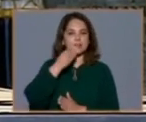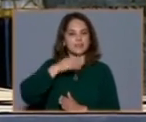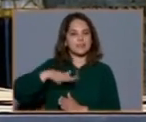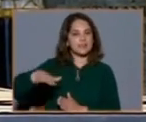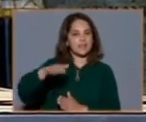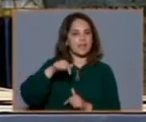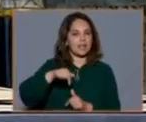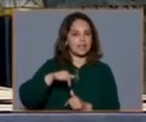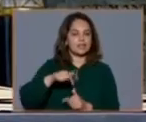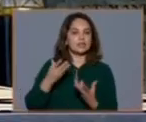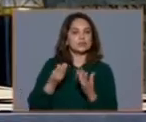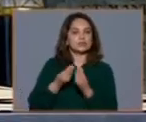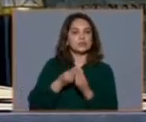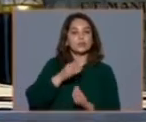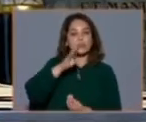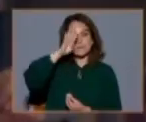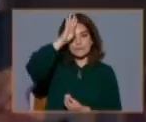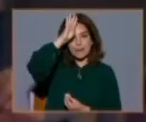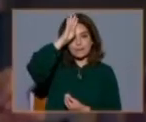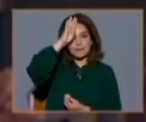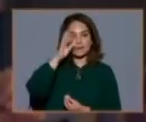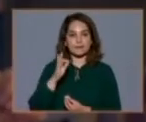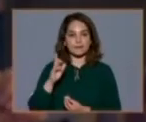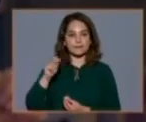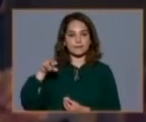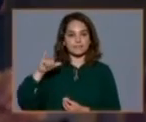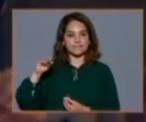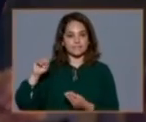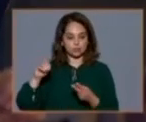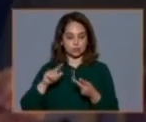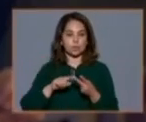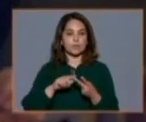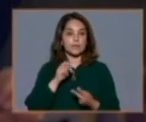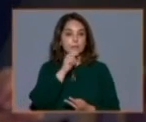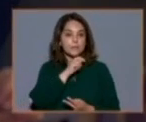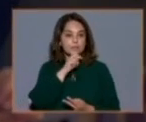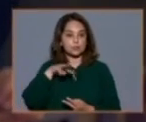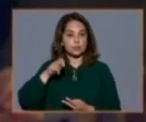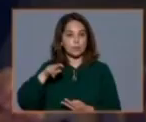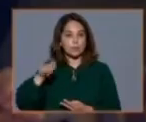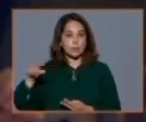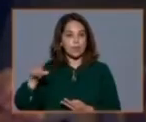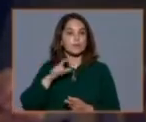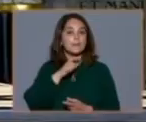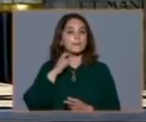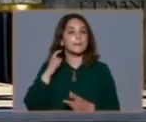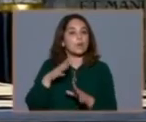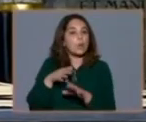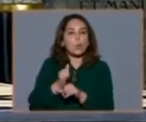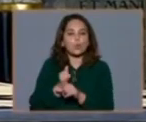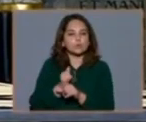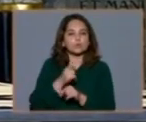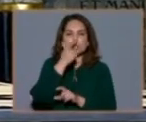servo, o Papa Francisco, o nosso Bispo Manuel e todos os bispos e ministros sagrados e